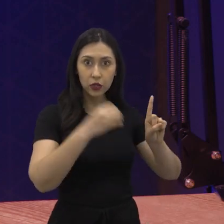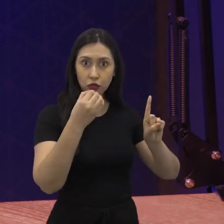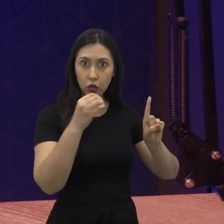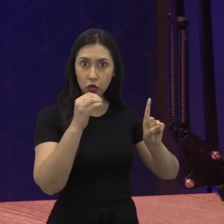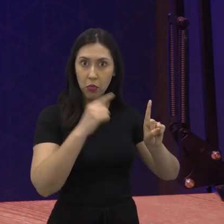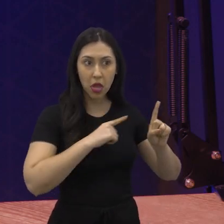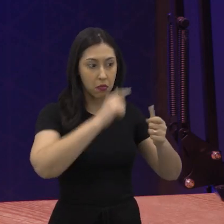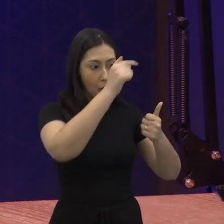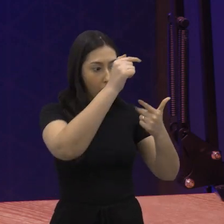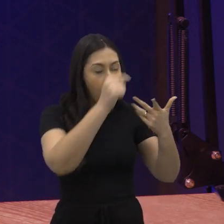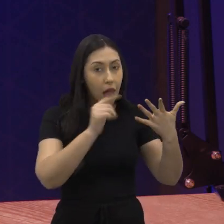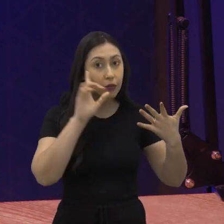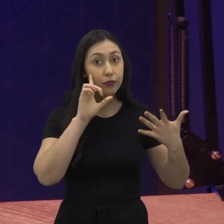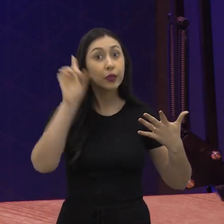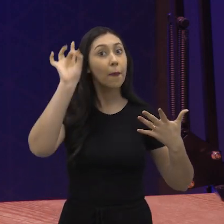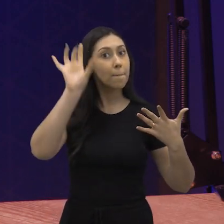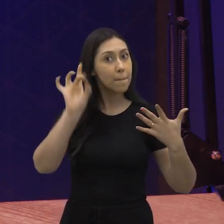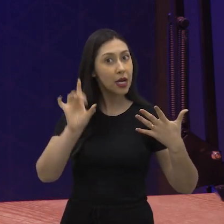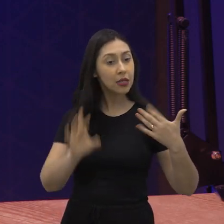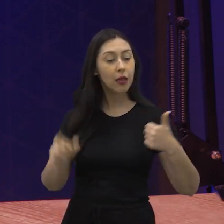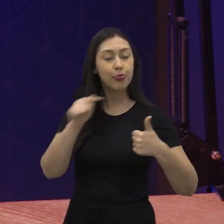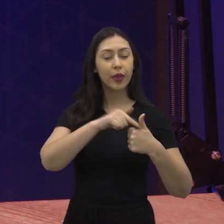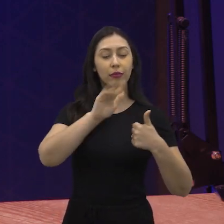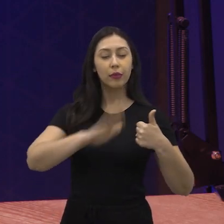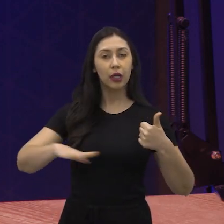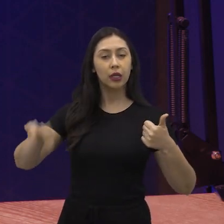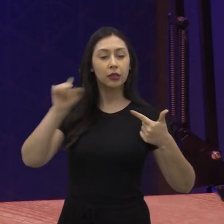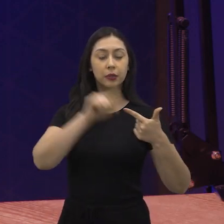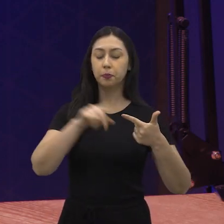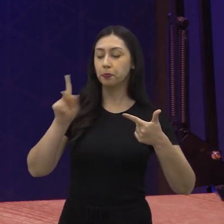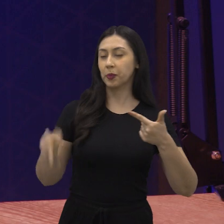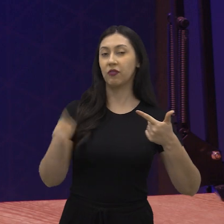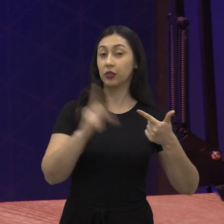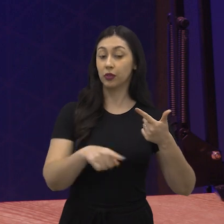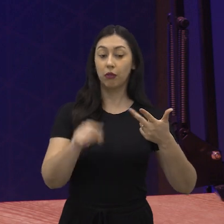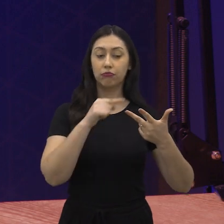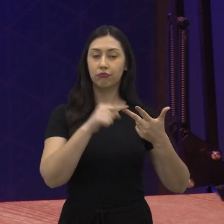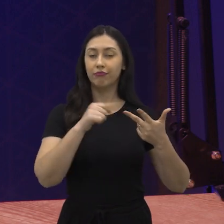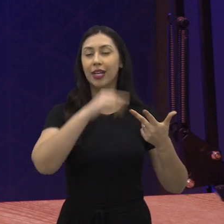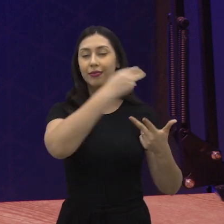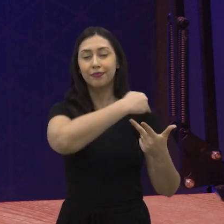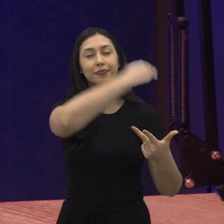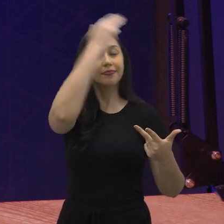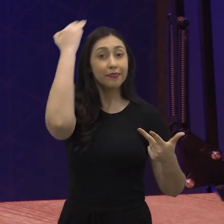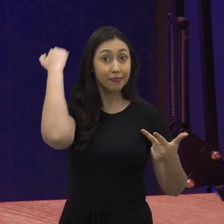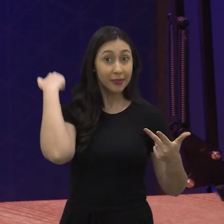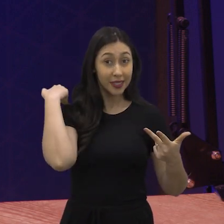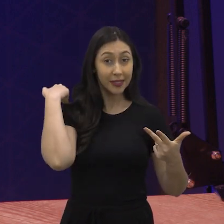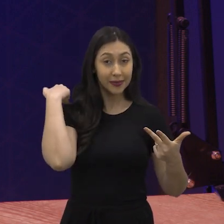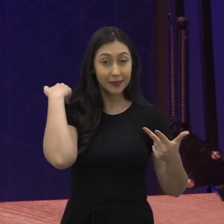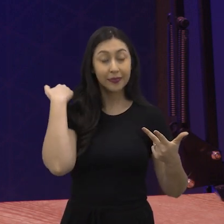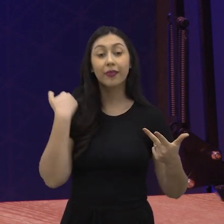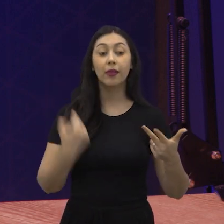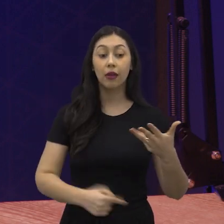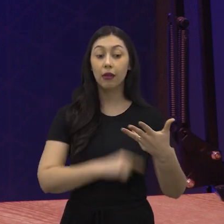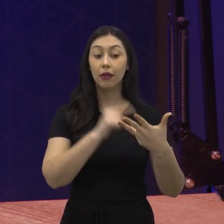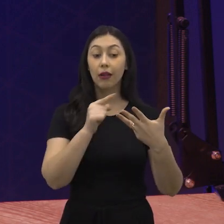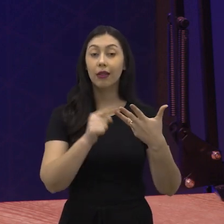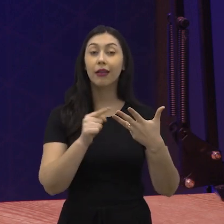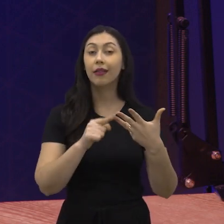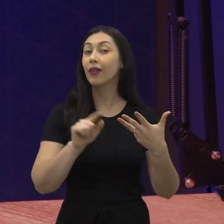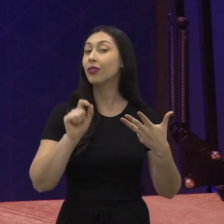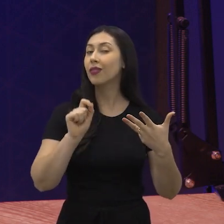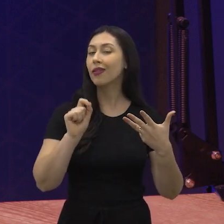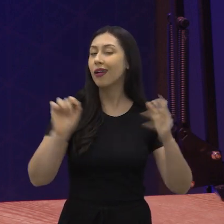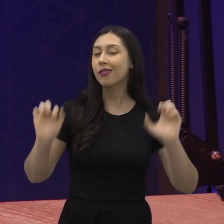Outubro é cheio de datas comemorativas. Tem o Dia das Crianças, dos Professores, também o Dia da Santa Padroeira do Brasil e, para fechar o